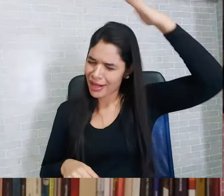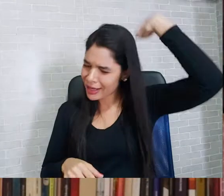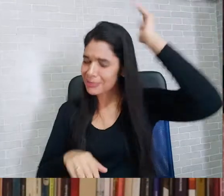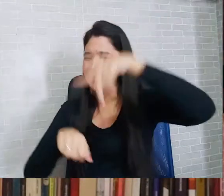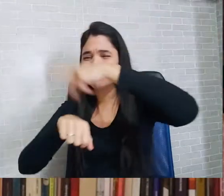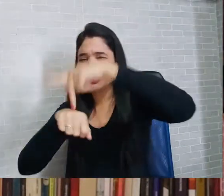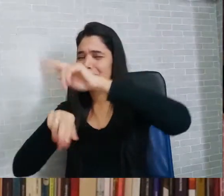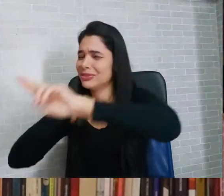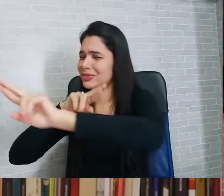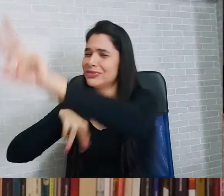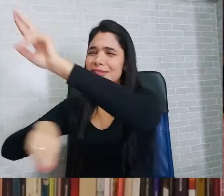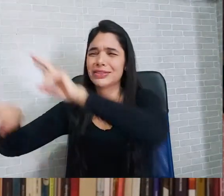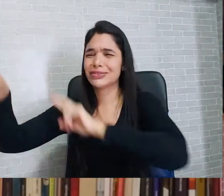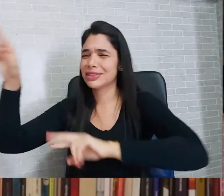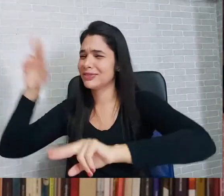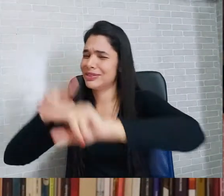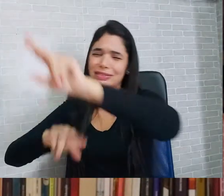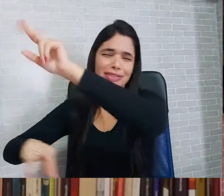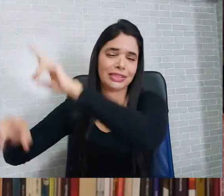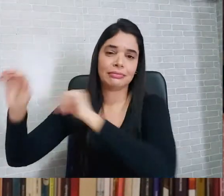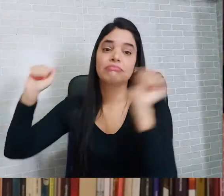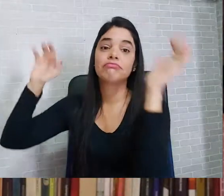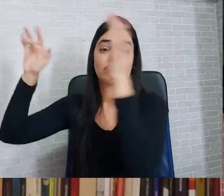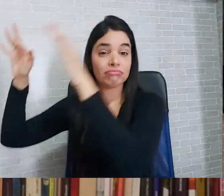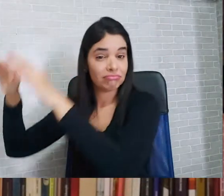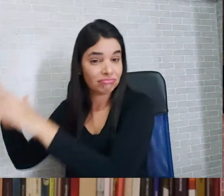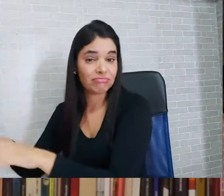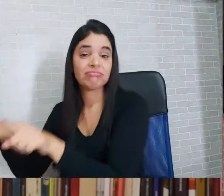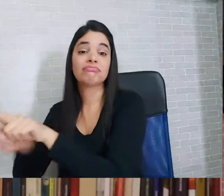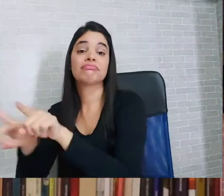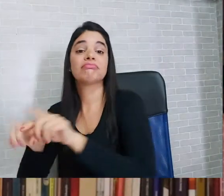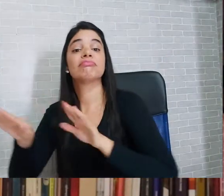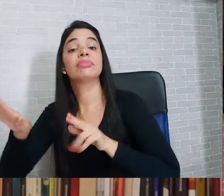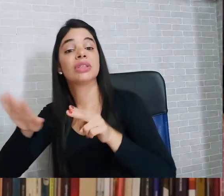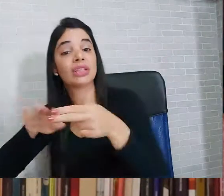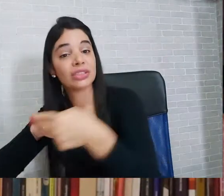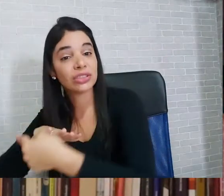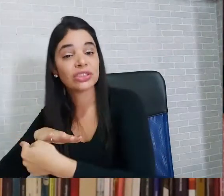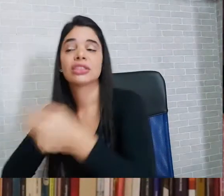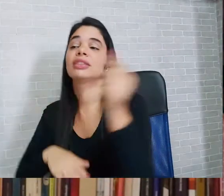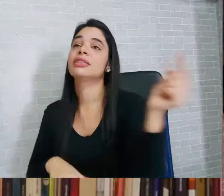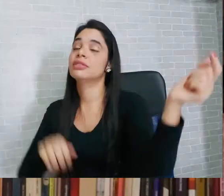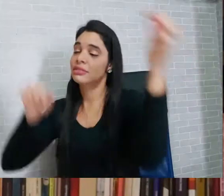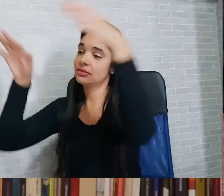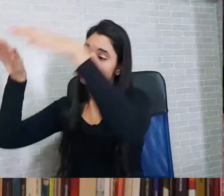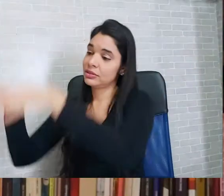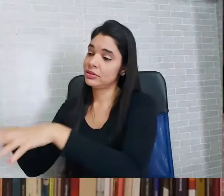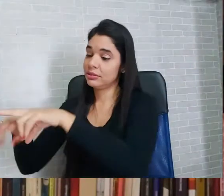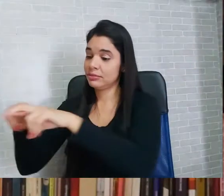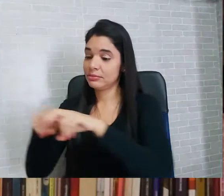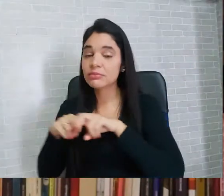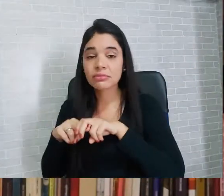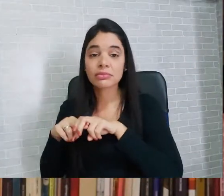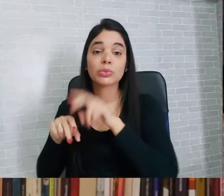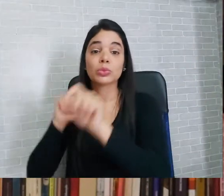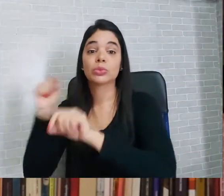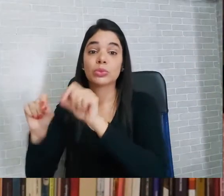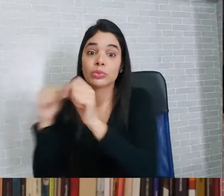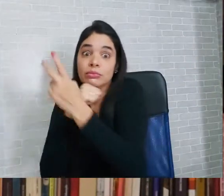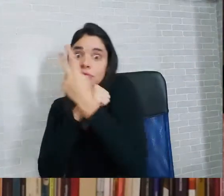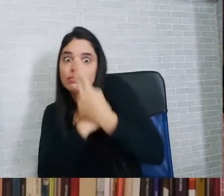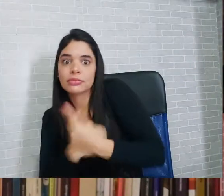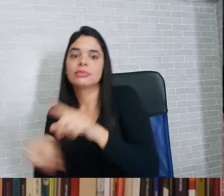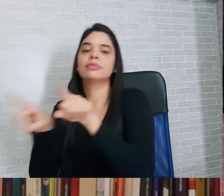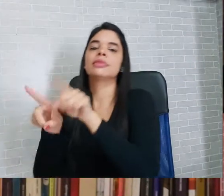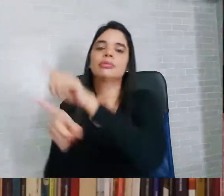lausianos e javaneses, né, ali da Ásia. Nós tivemos os haitianos que vieram para cá por conta da imigração e também por conta do refúgio.